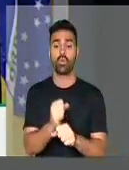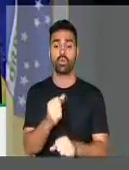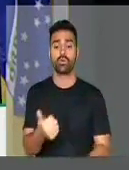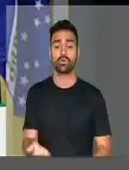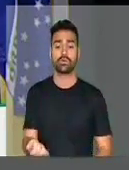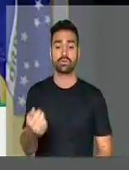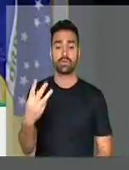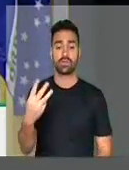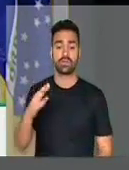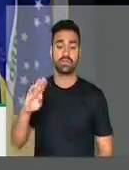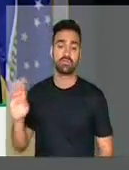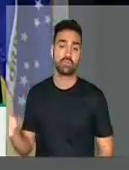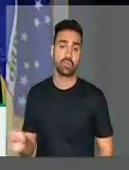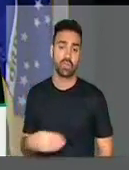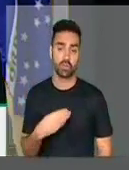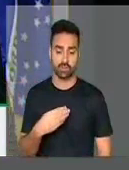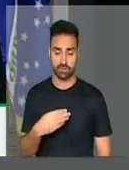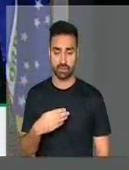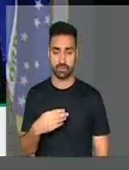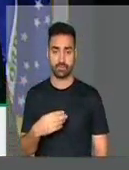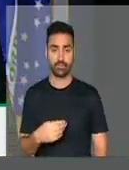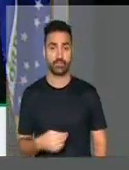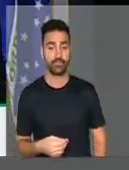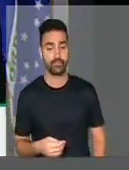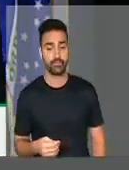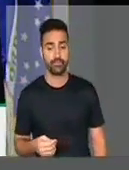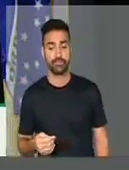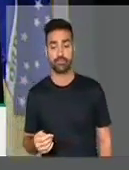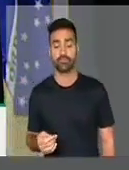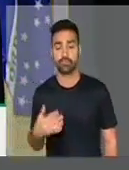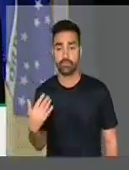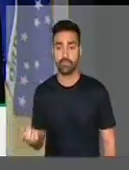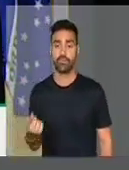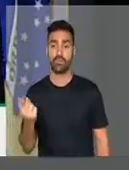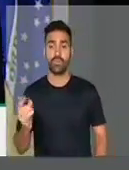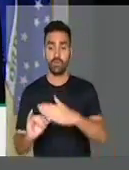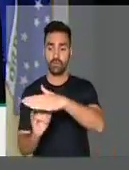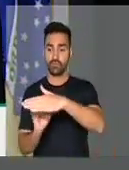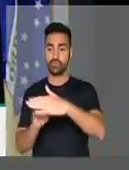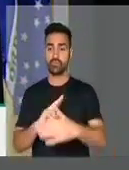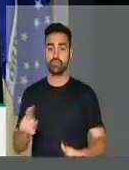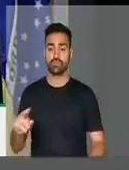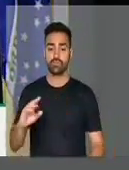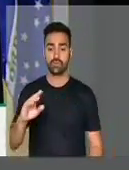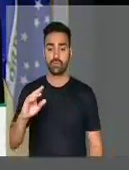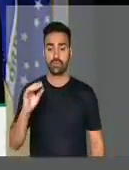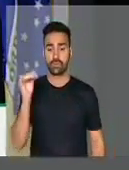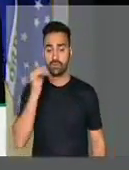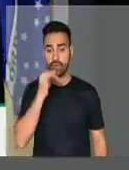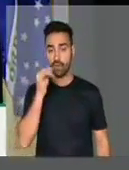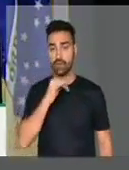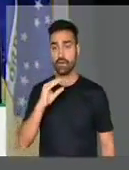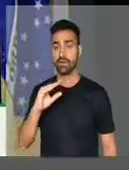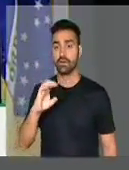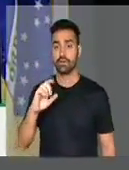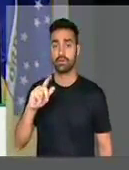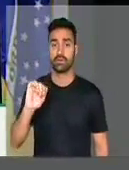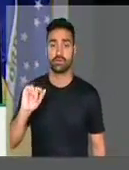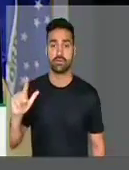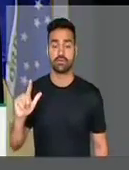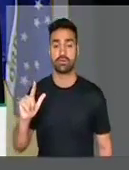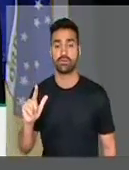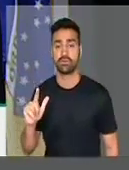13 milhões. E uma dessas instituições, chamada de CEAL, Centro de Audição